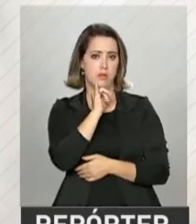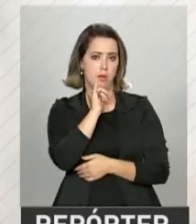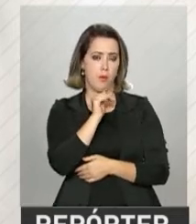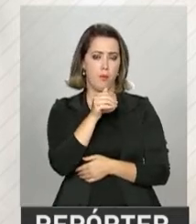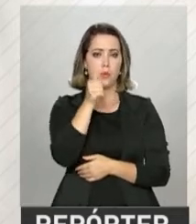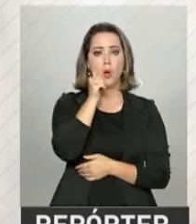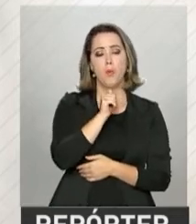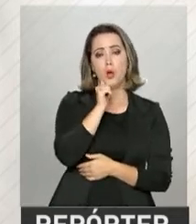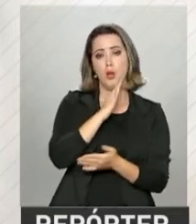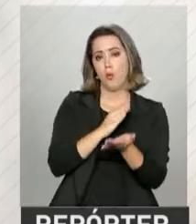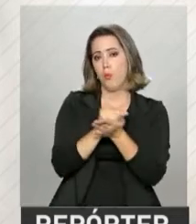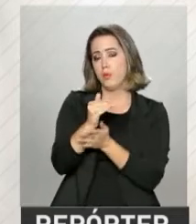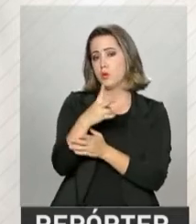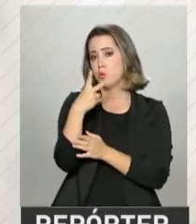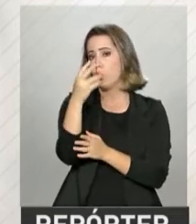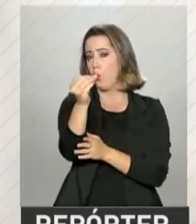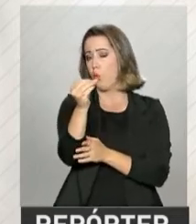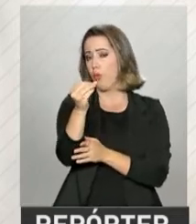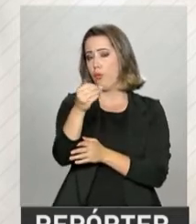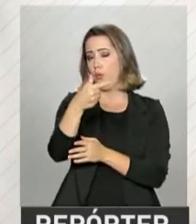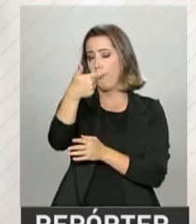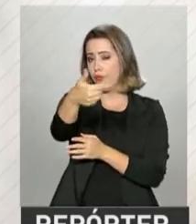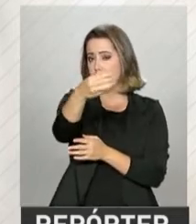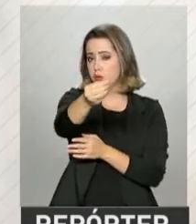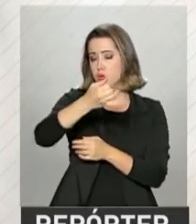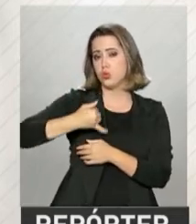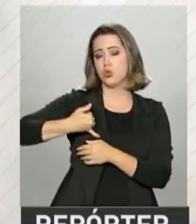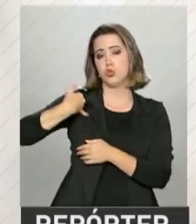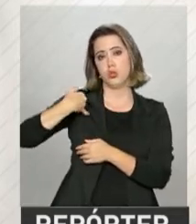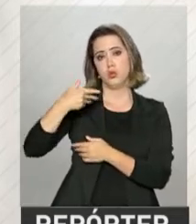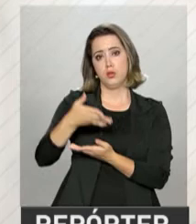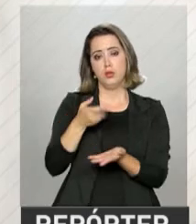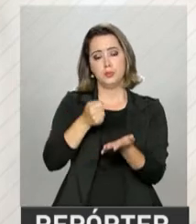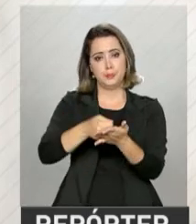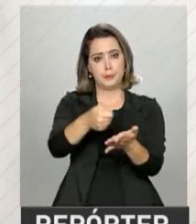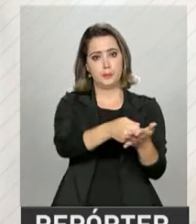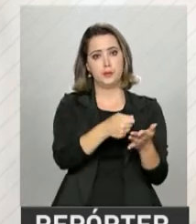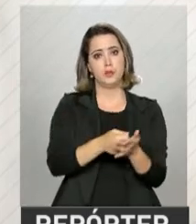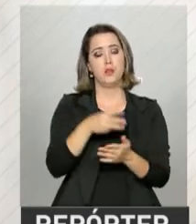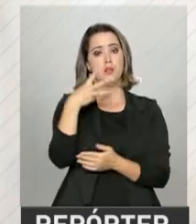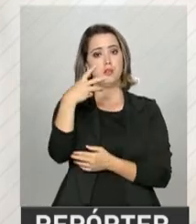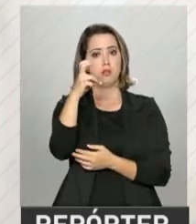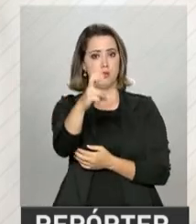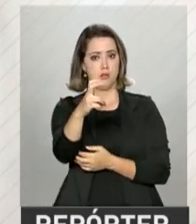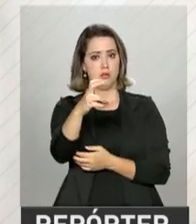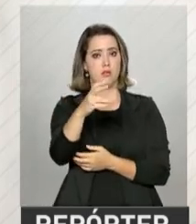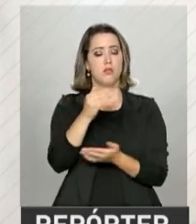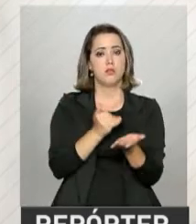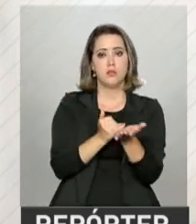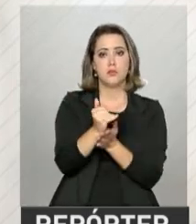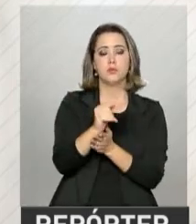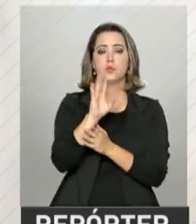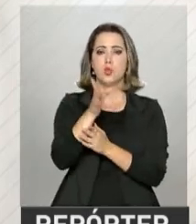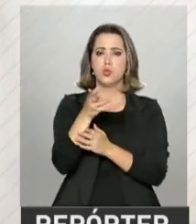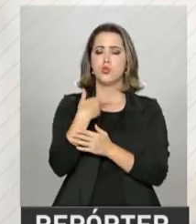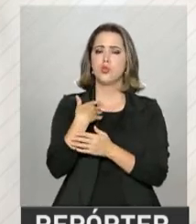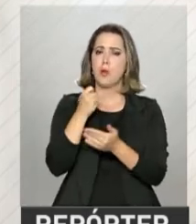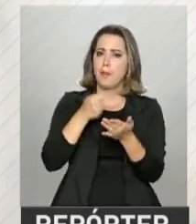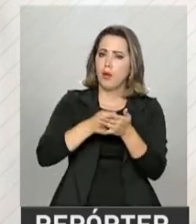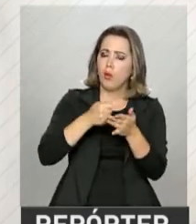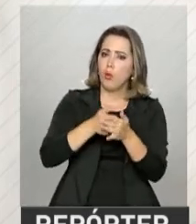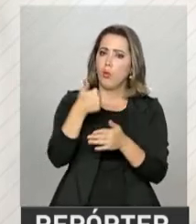começou a contribuir com 20 anos de idade hoje tem 35 anos já contribuiu 15 anos e pela regra